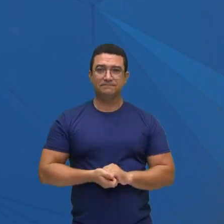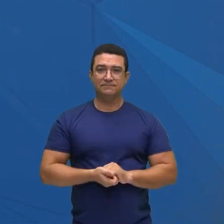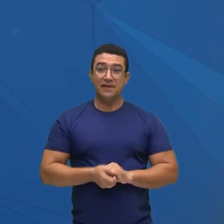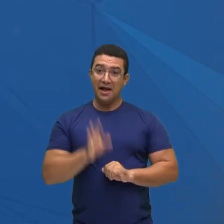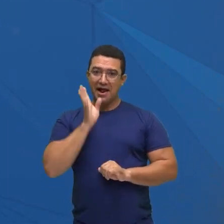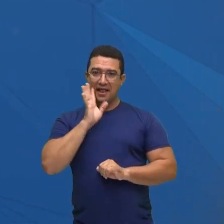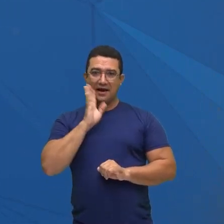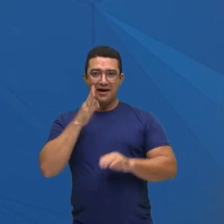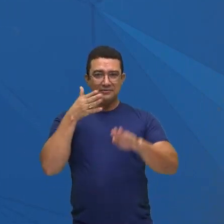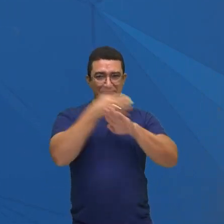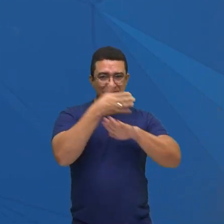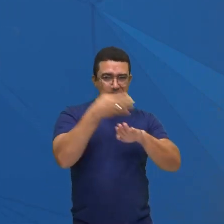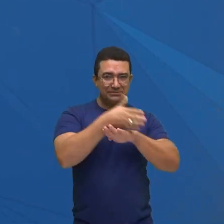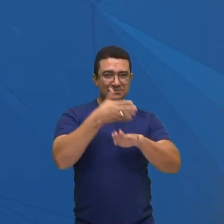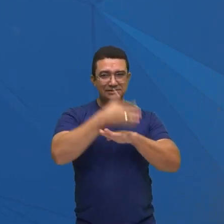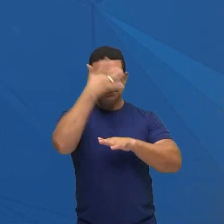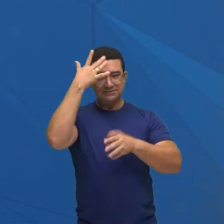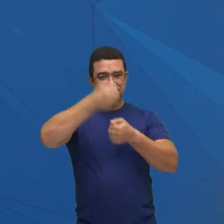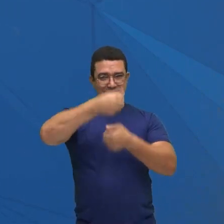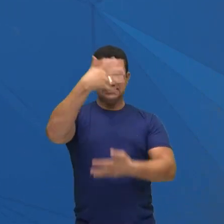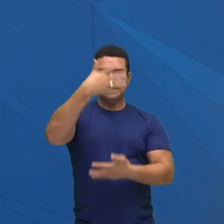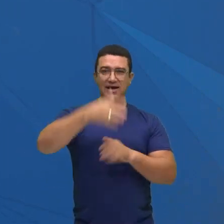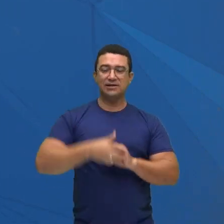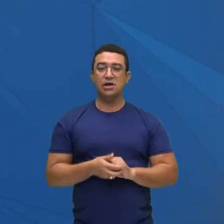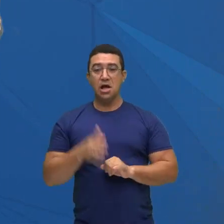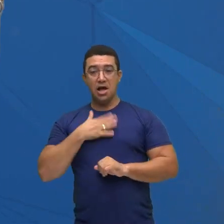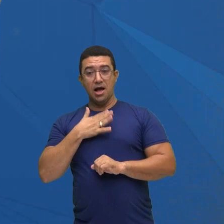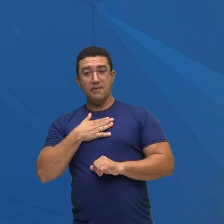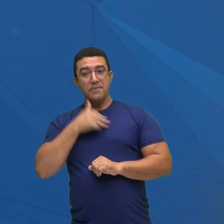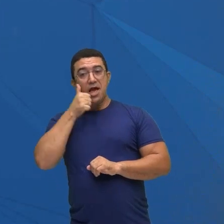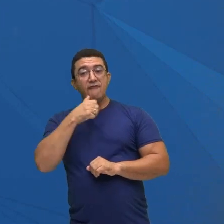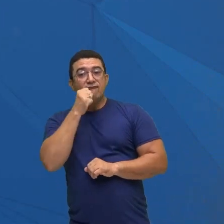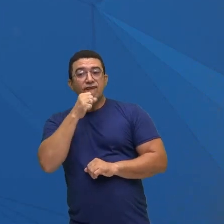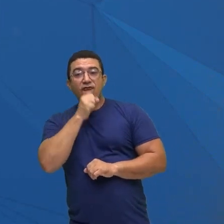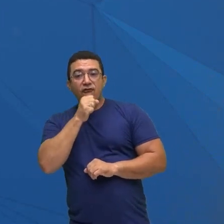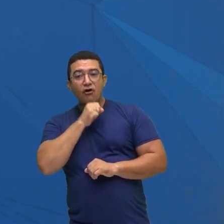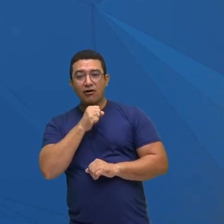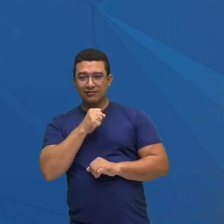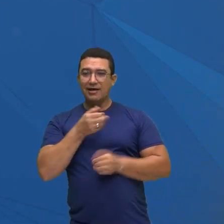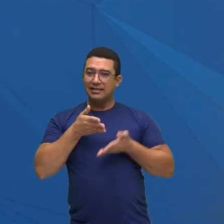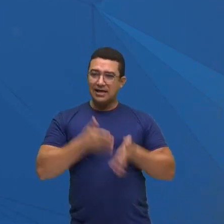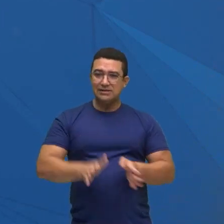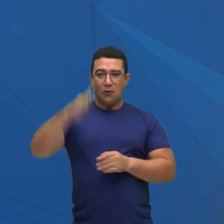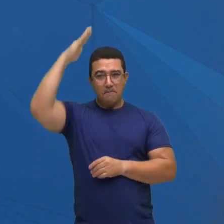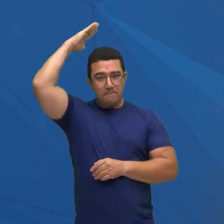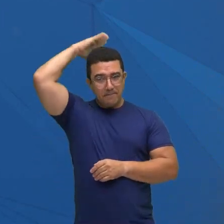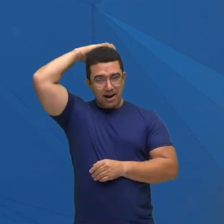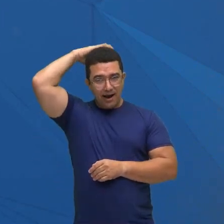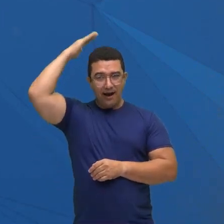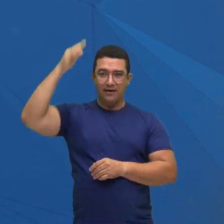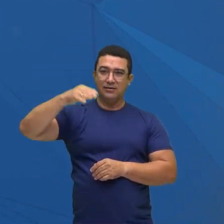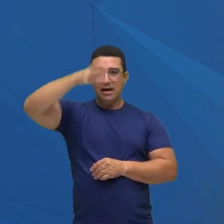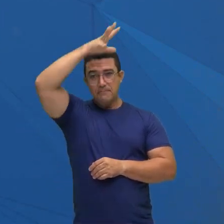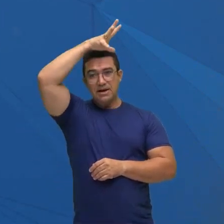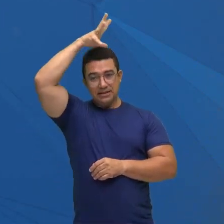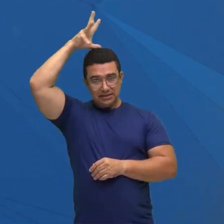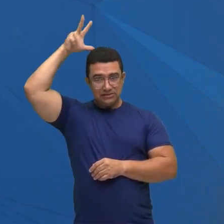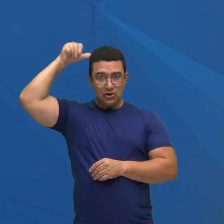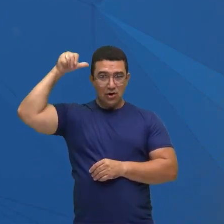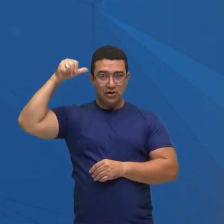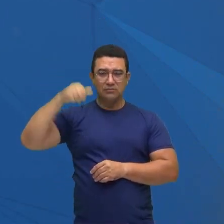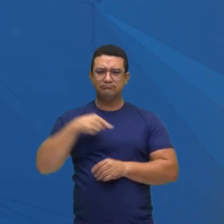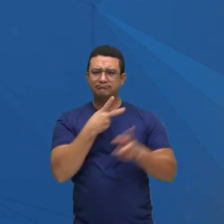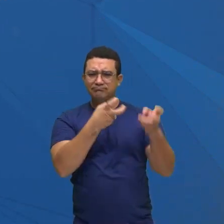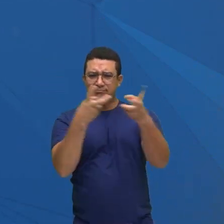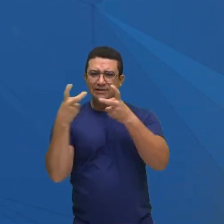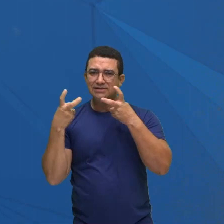dos parentescos, né, que a avó é do Paraná, é paraense, amazonense, e aí vocês já percebem